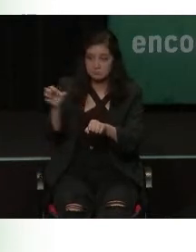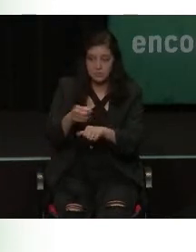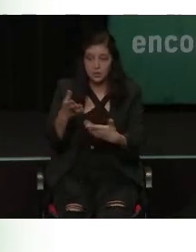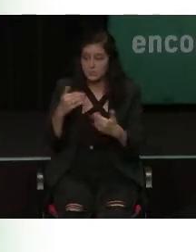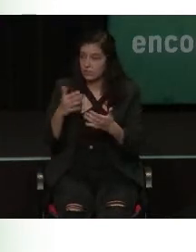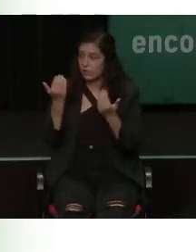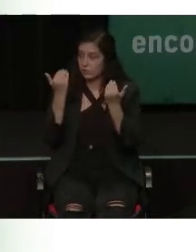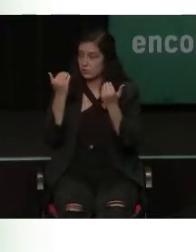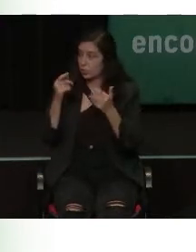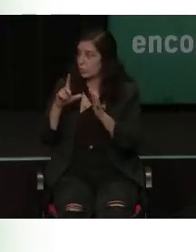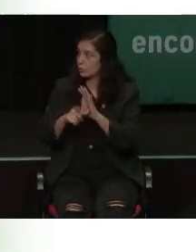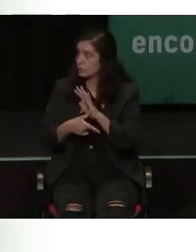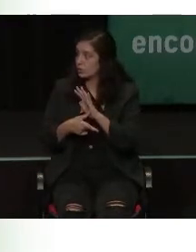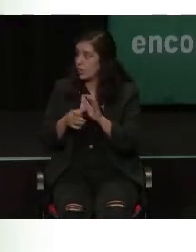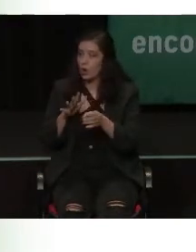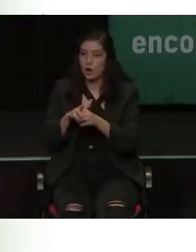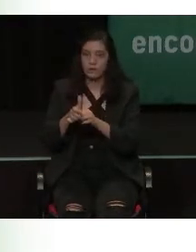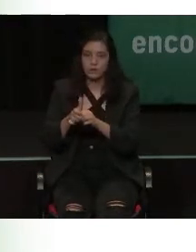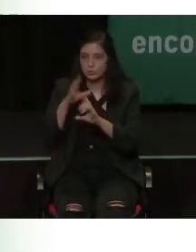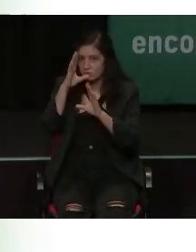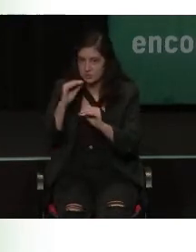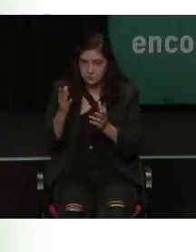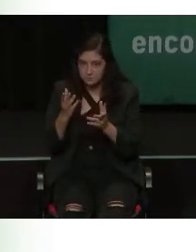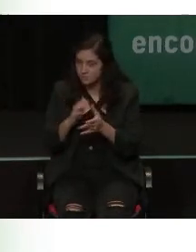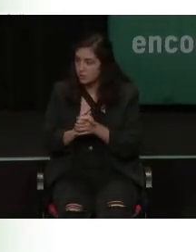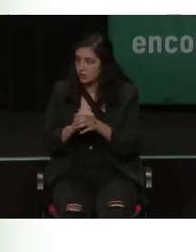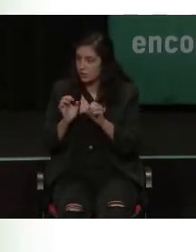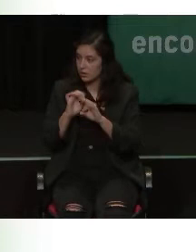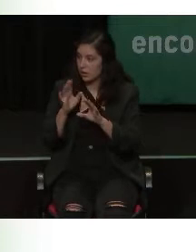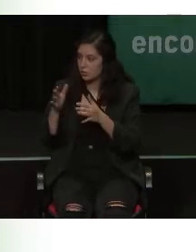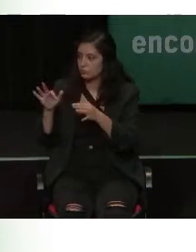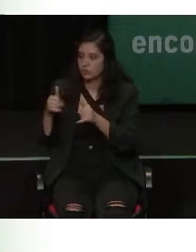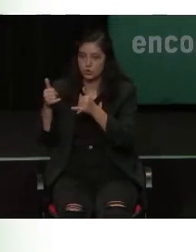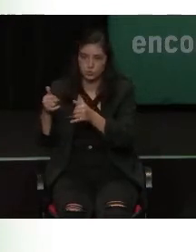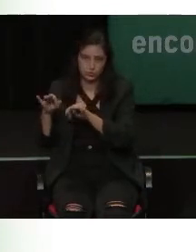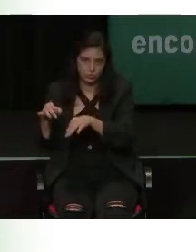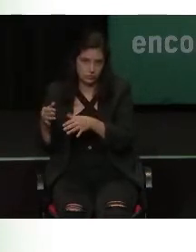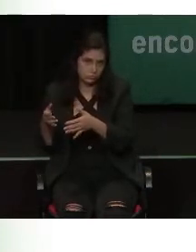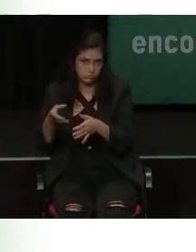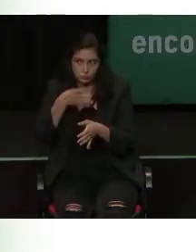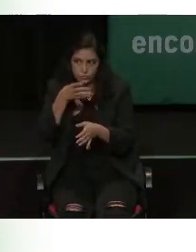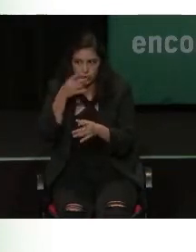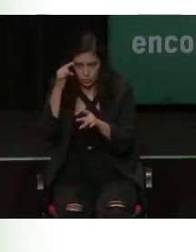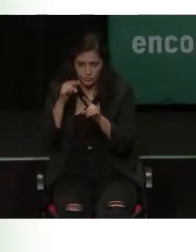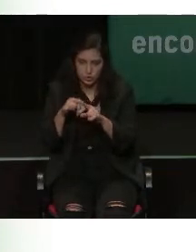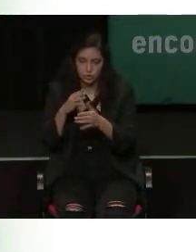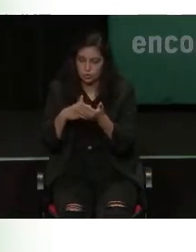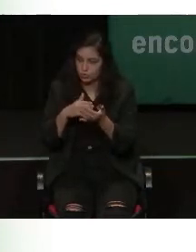informação que estaria num projeto de Covid. Portanto, o que lhe foi dito, claro que depois no final foi esclarecido sobre os objetivos do